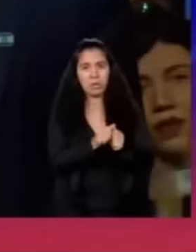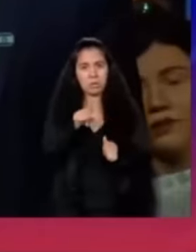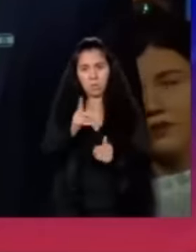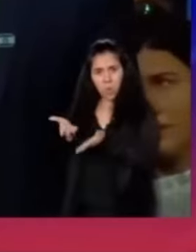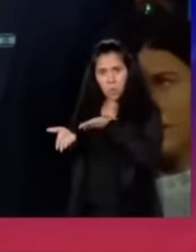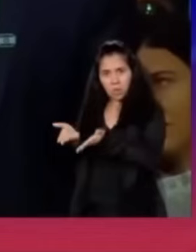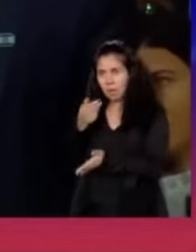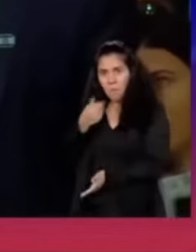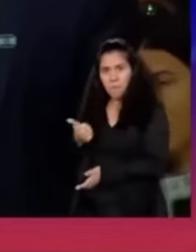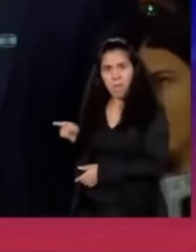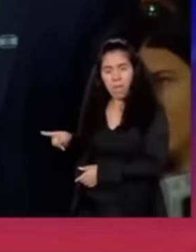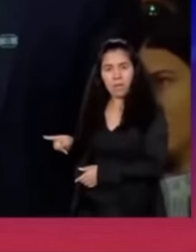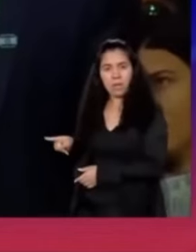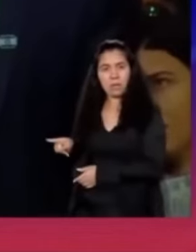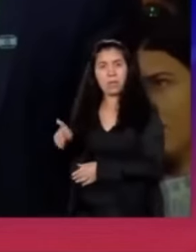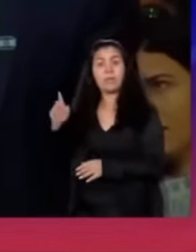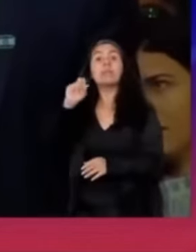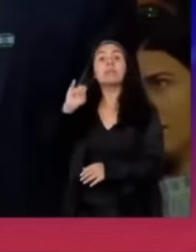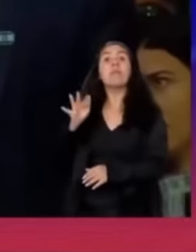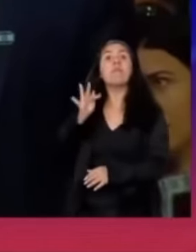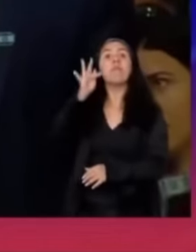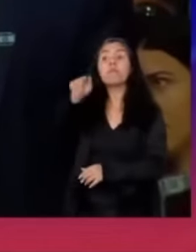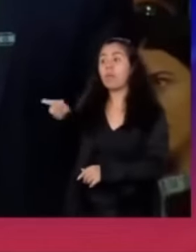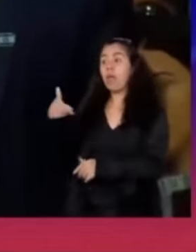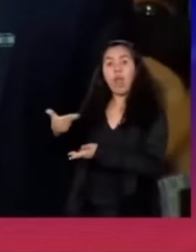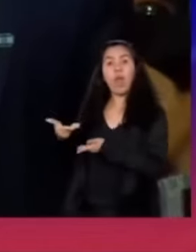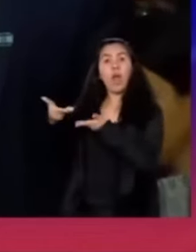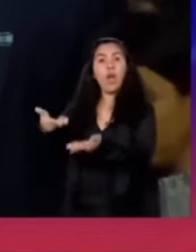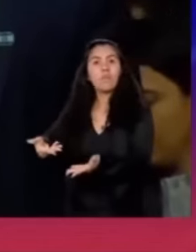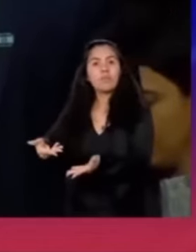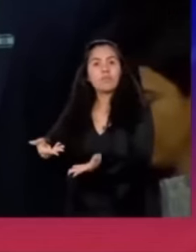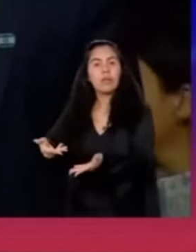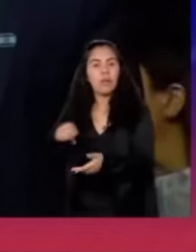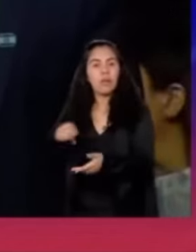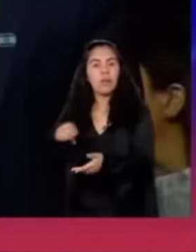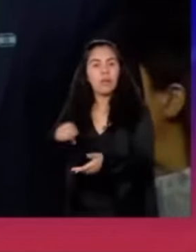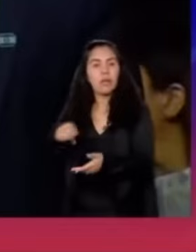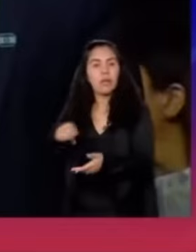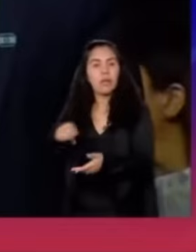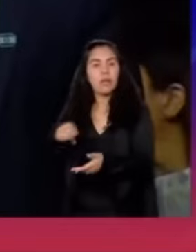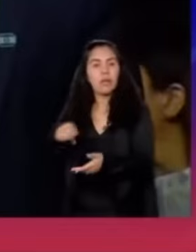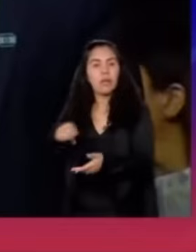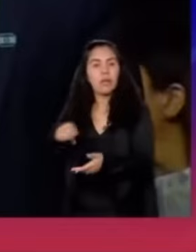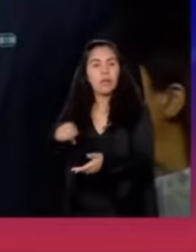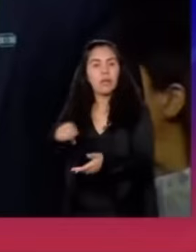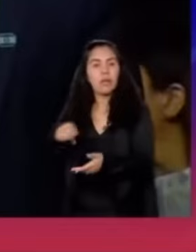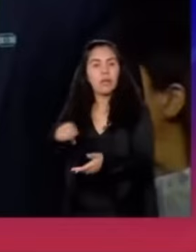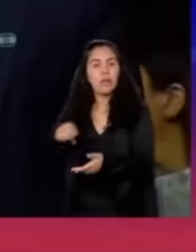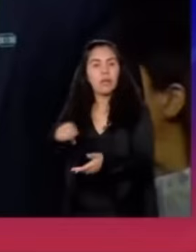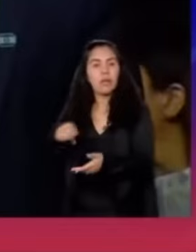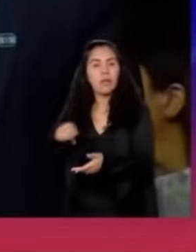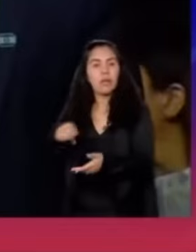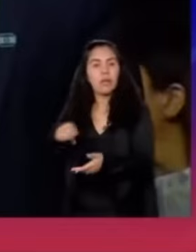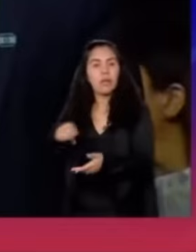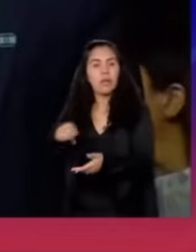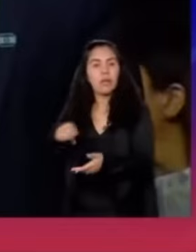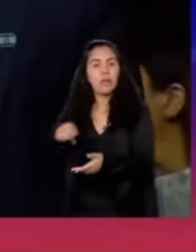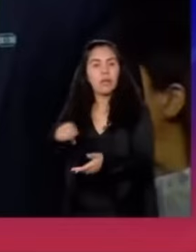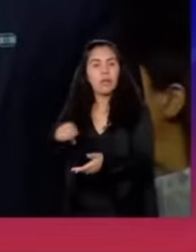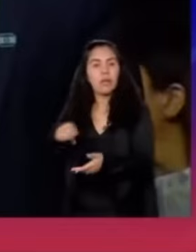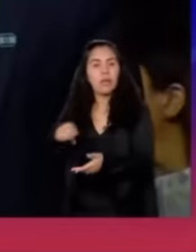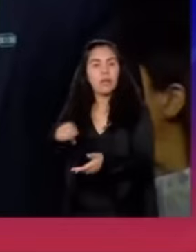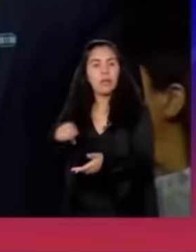bem, quando eu for no ato que ele me convidar, as pessoas dele também não vão me tratar bem. E provavelmente não vão,